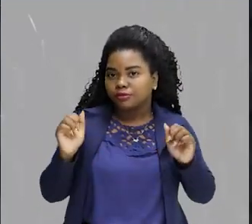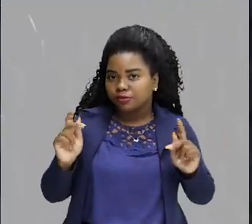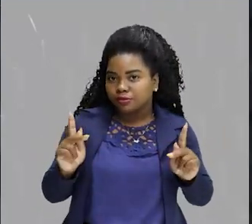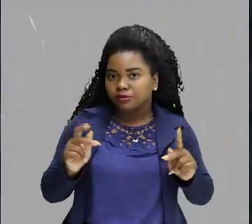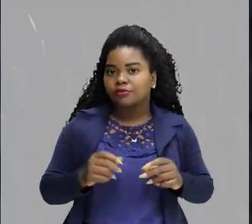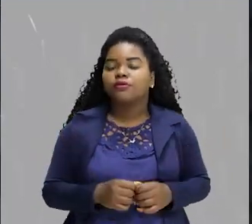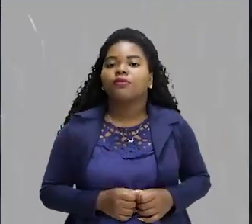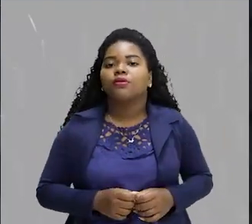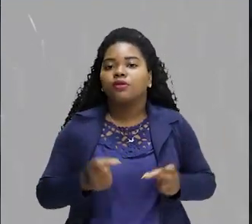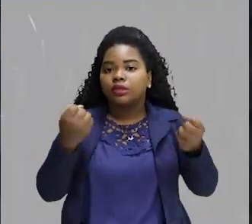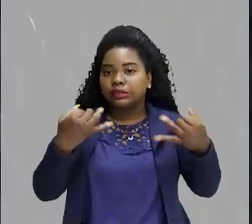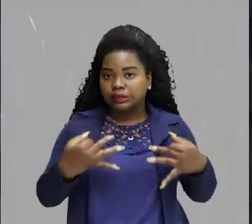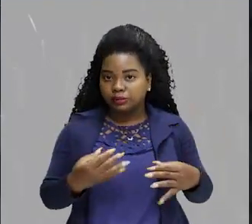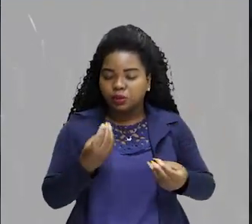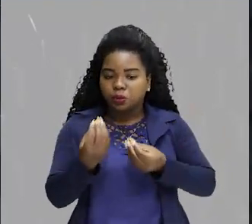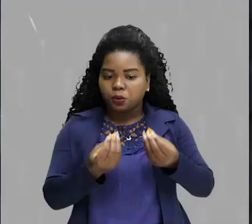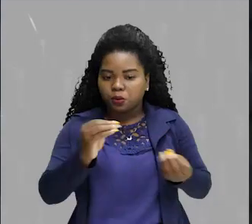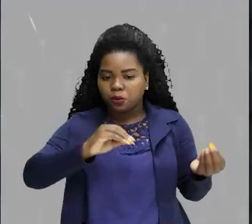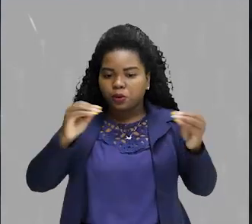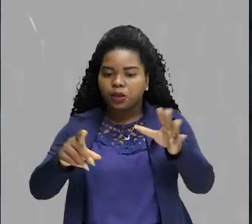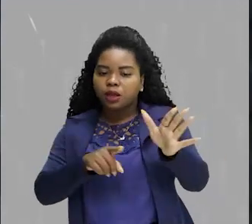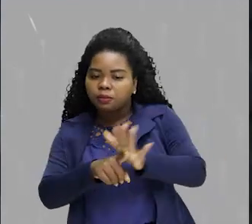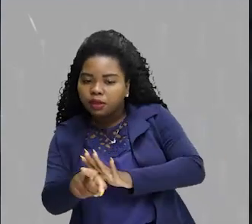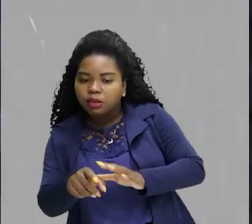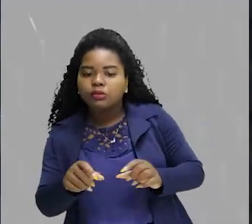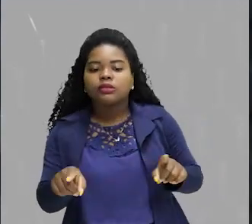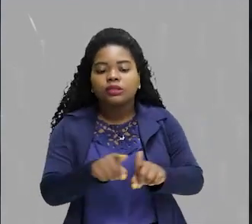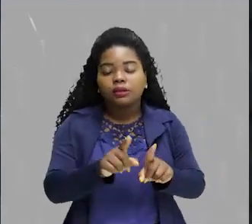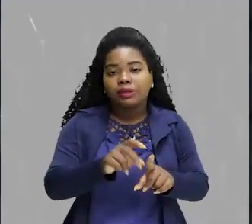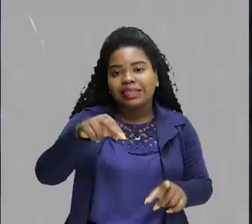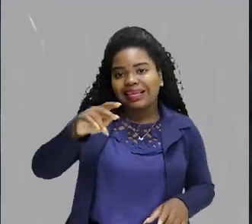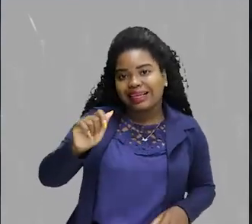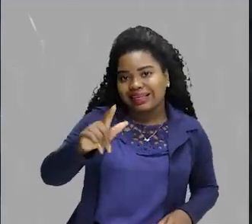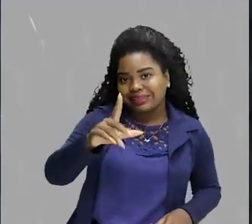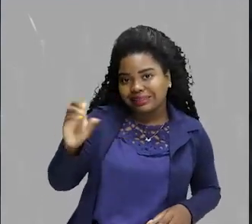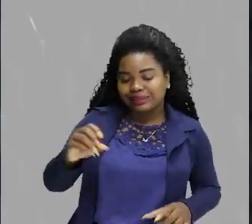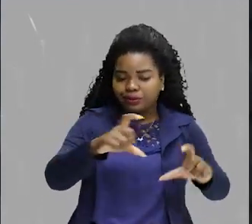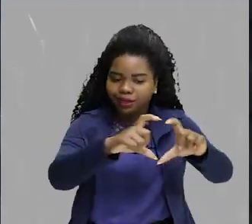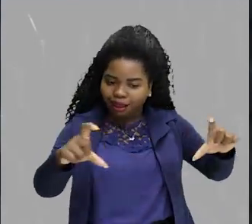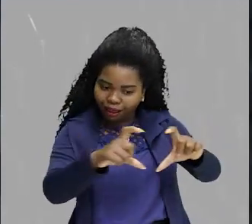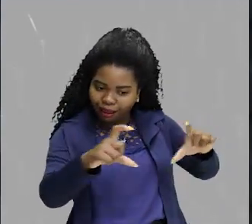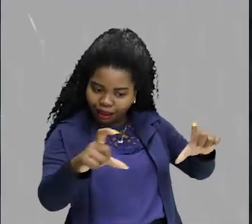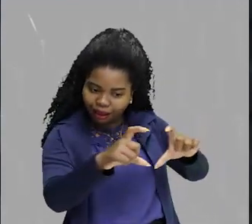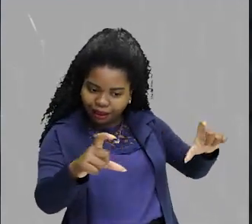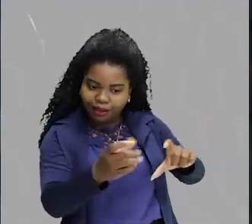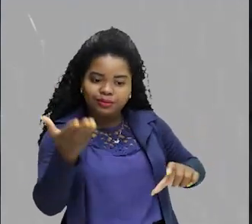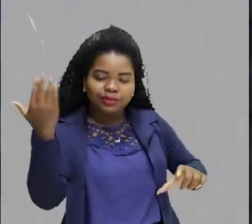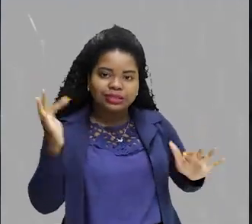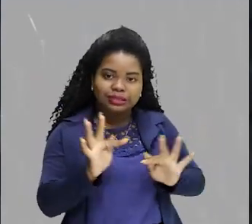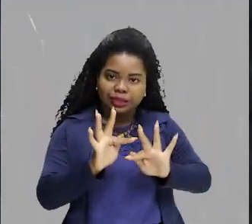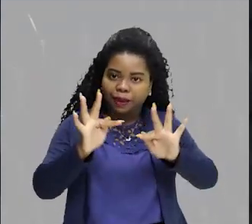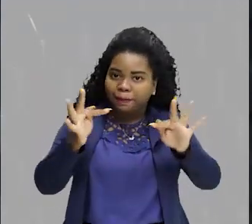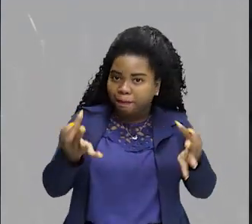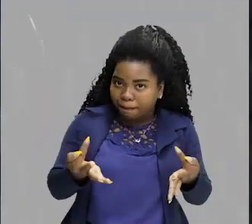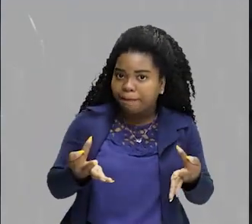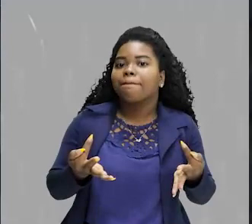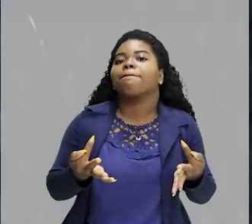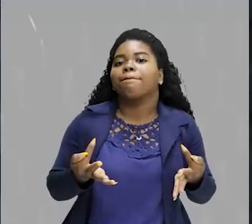de hoje, nós vimos como fazer perguntas e negações na forma do passado simples,